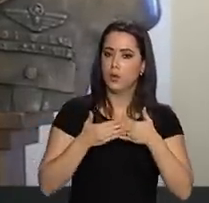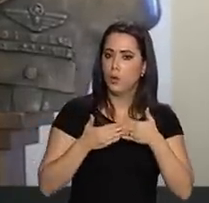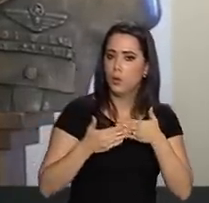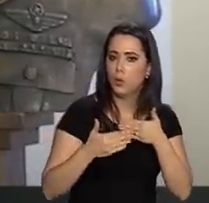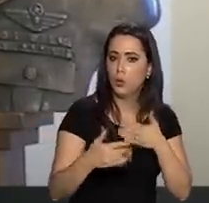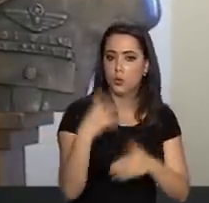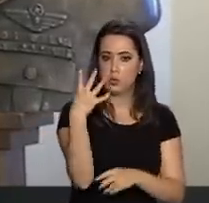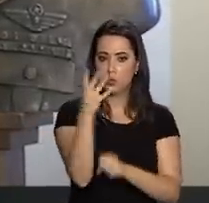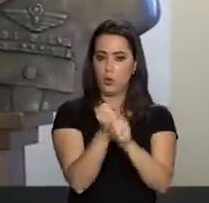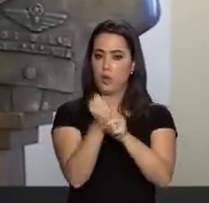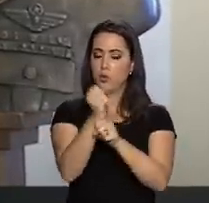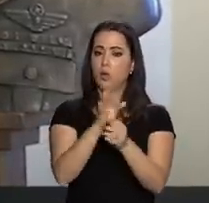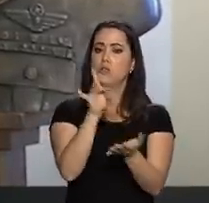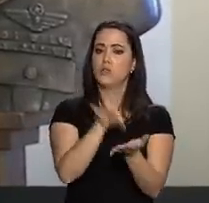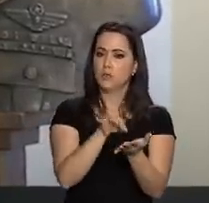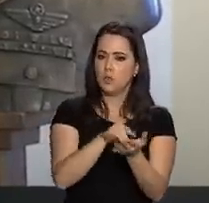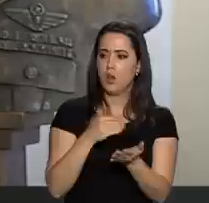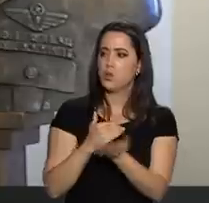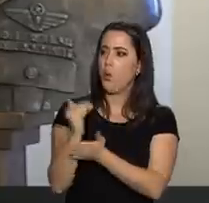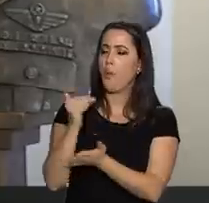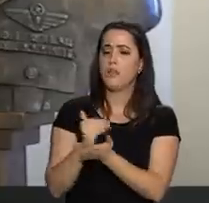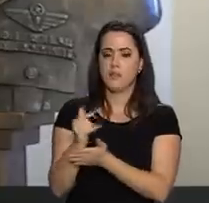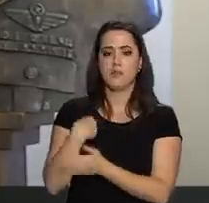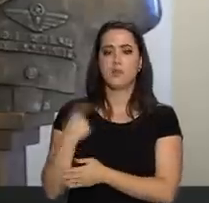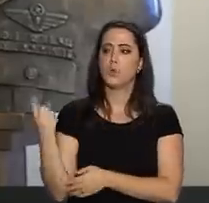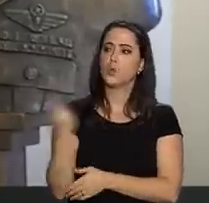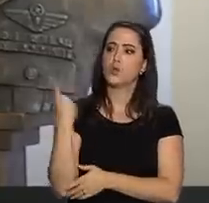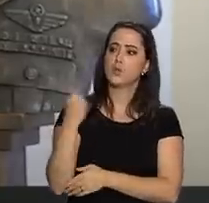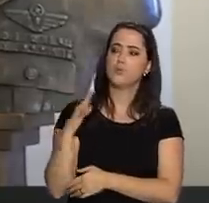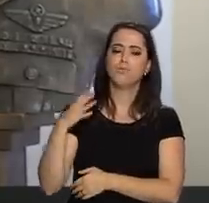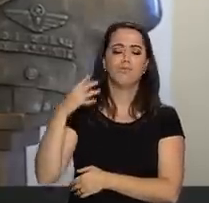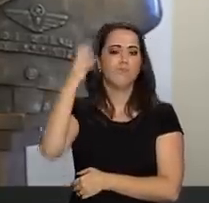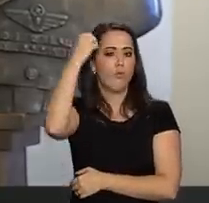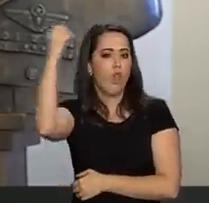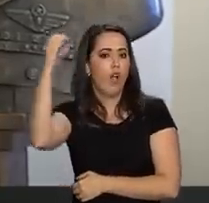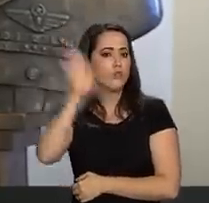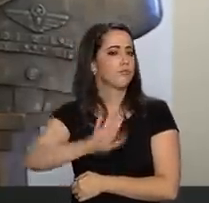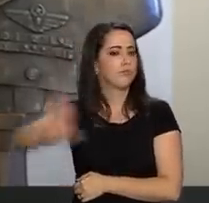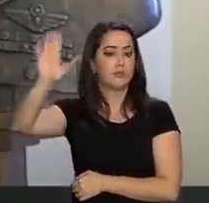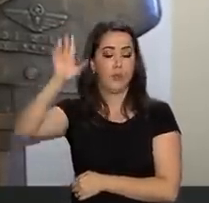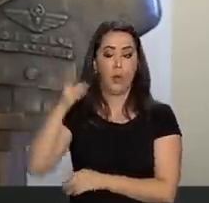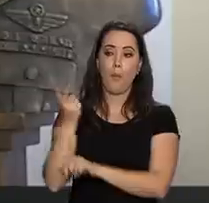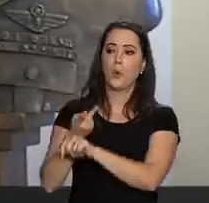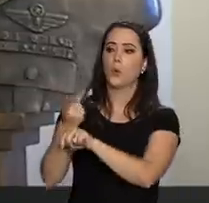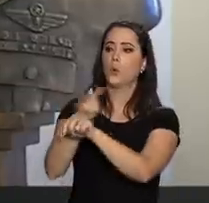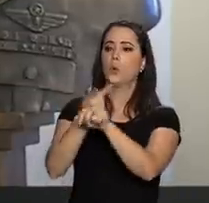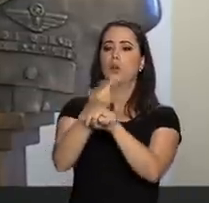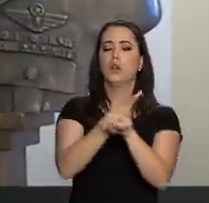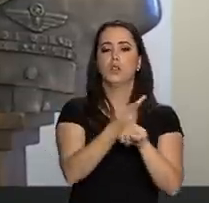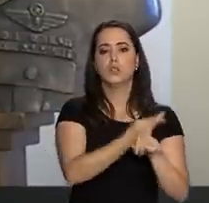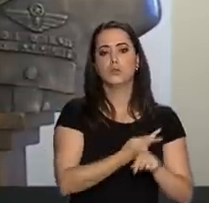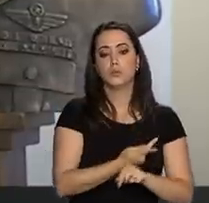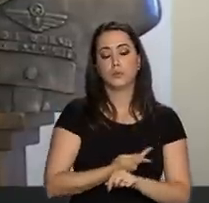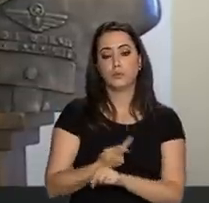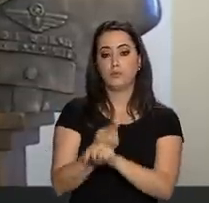de 4 anos, na verdade, quando comecei a andar pelo Brasil sozinho, buscando